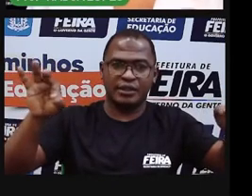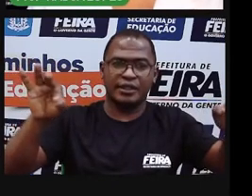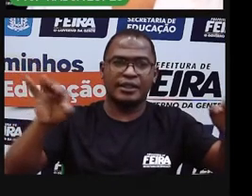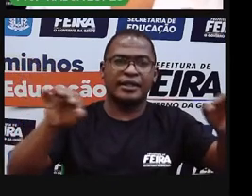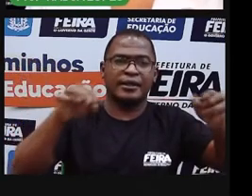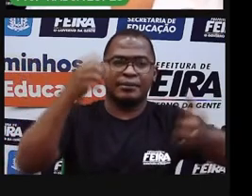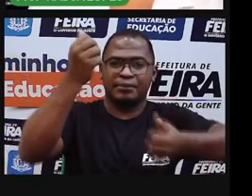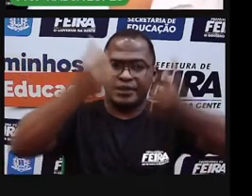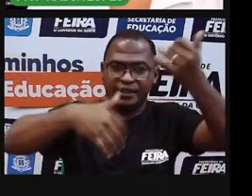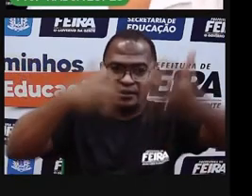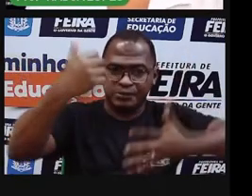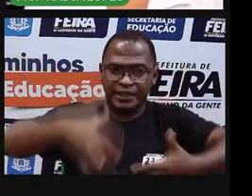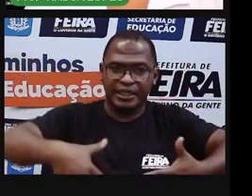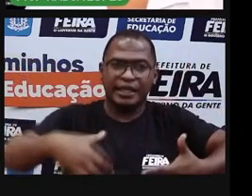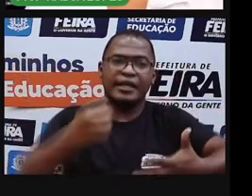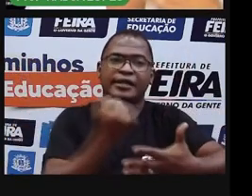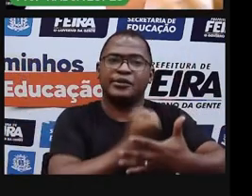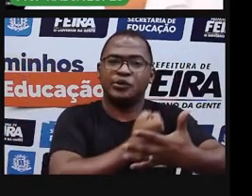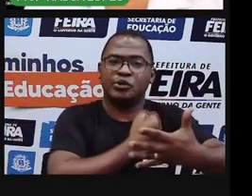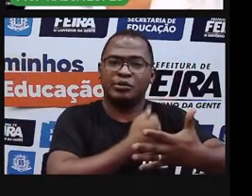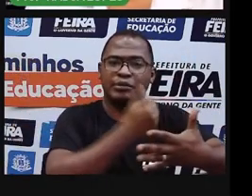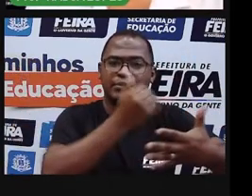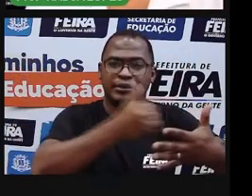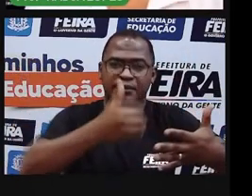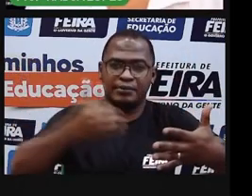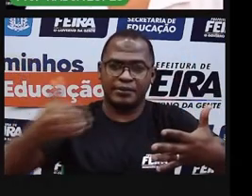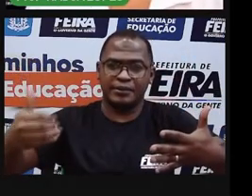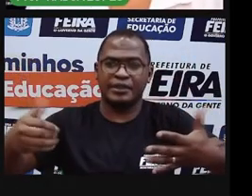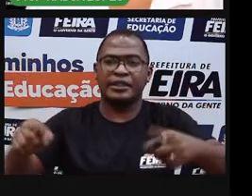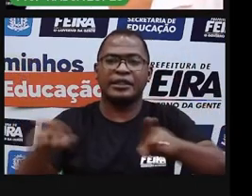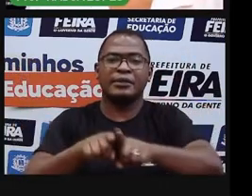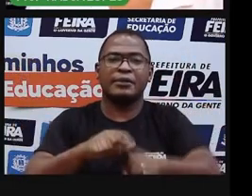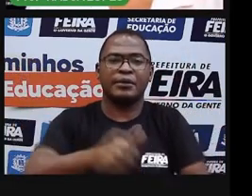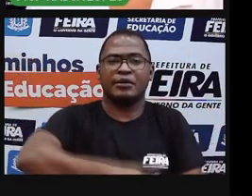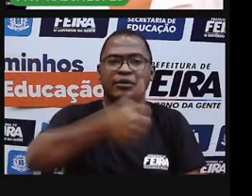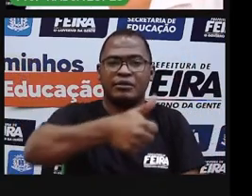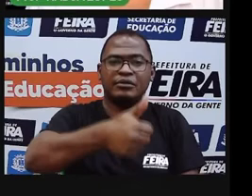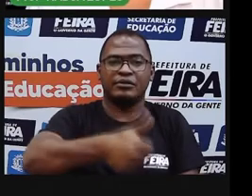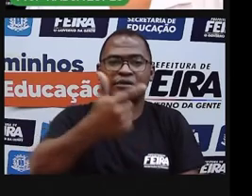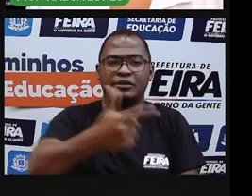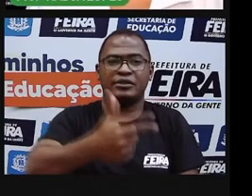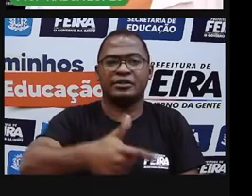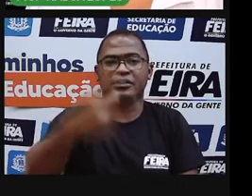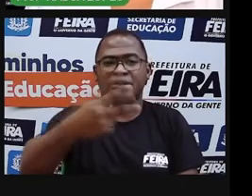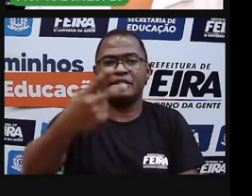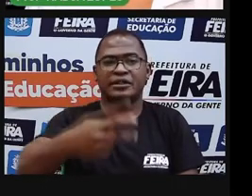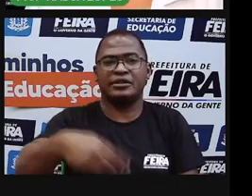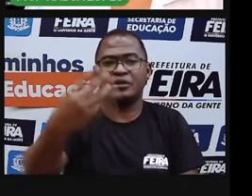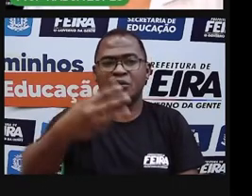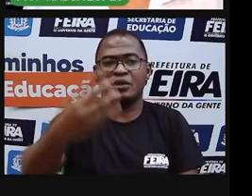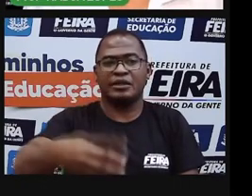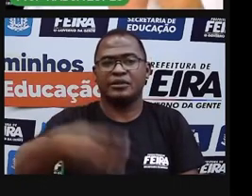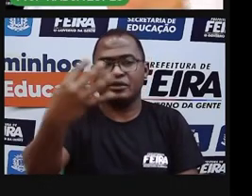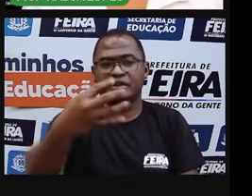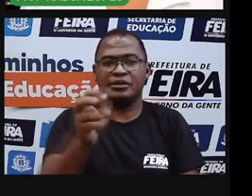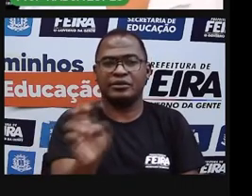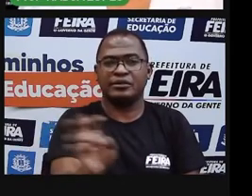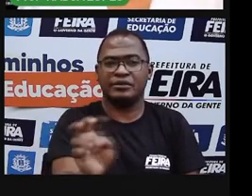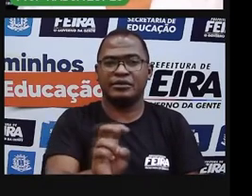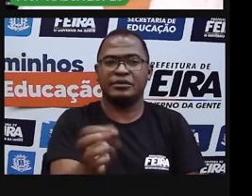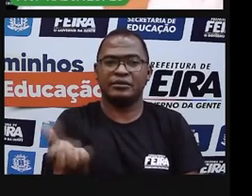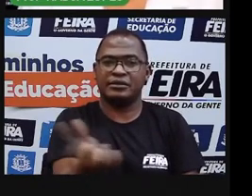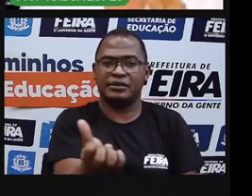códigos que a gente mostrou para vocês né nos documentos e para ordenar O que